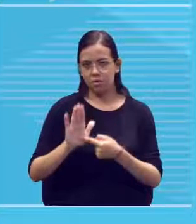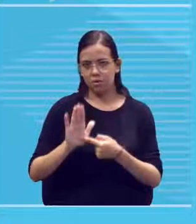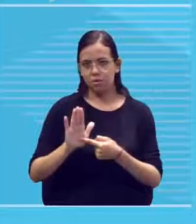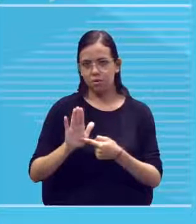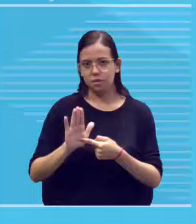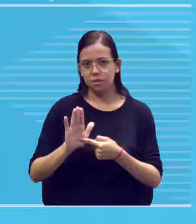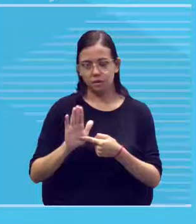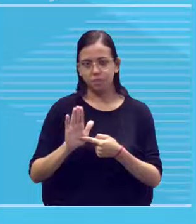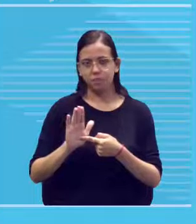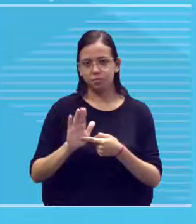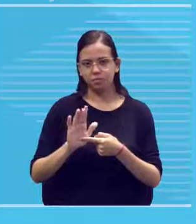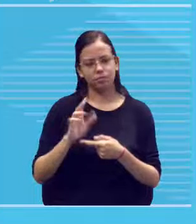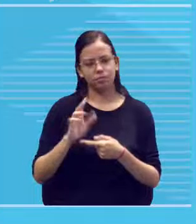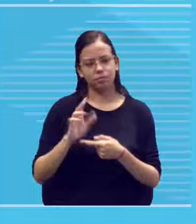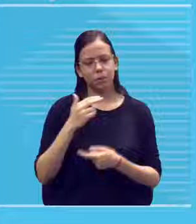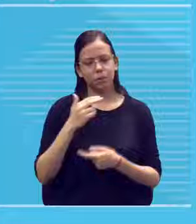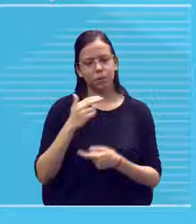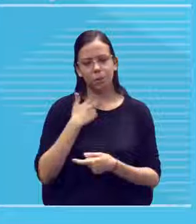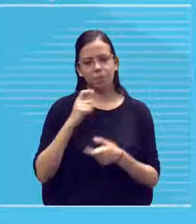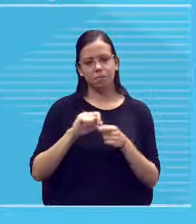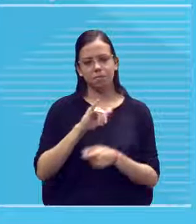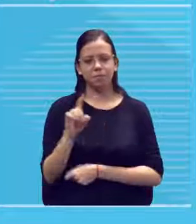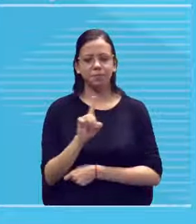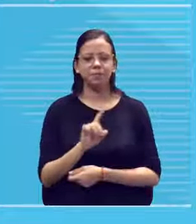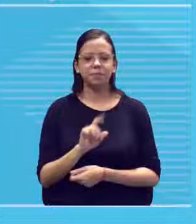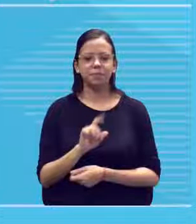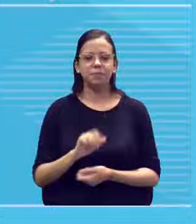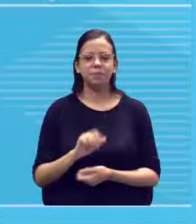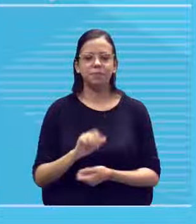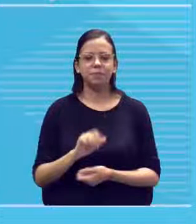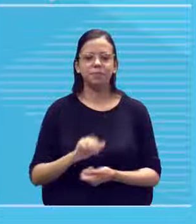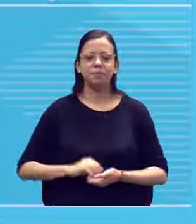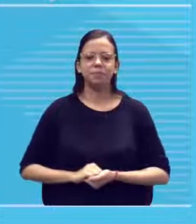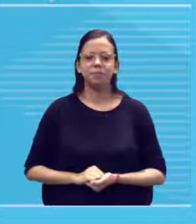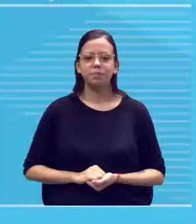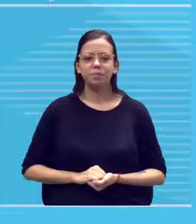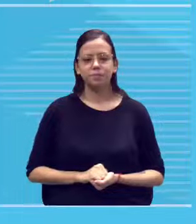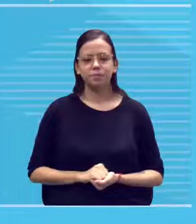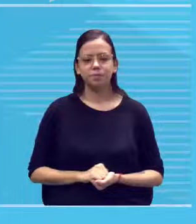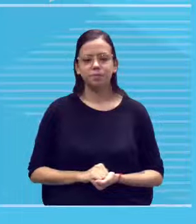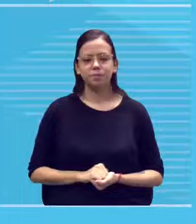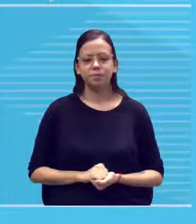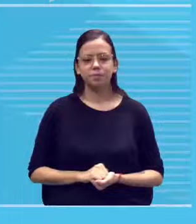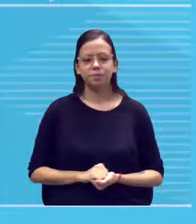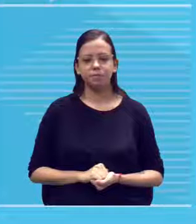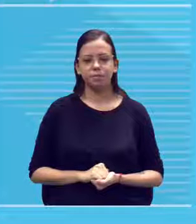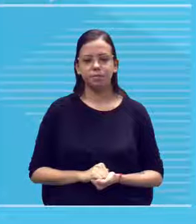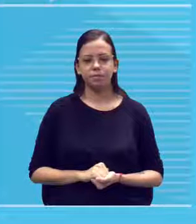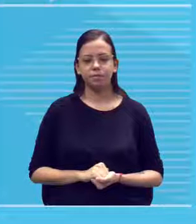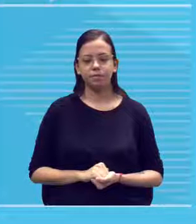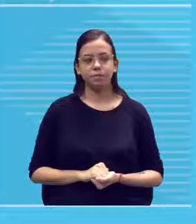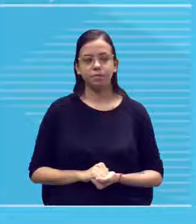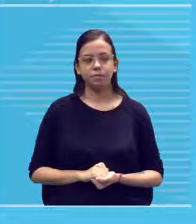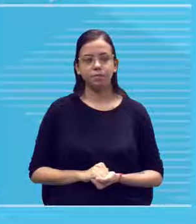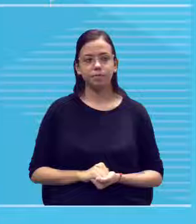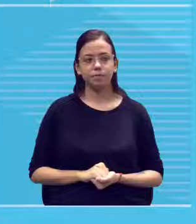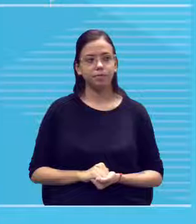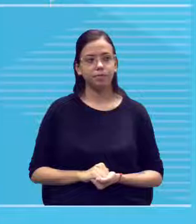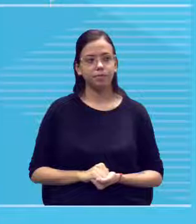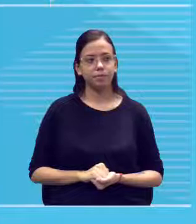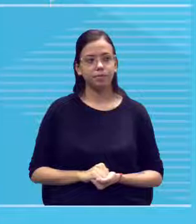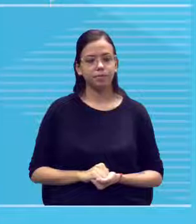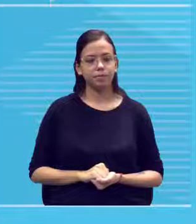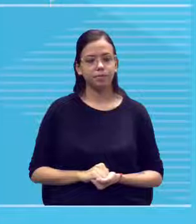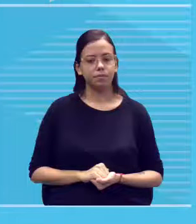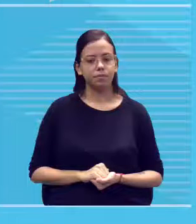apresenta faça isso não E aí é bem então vai ficar assim